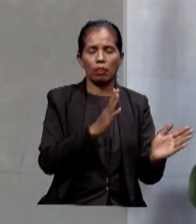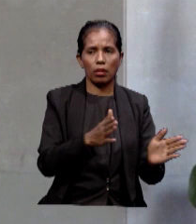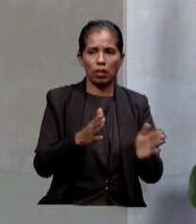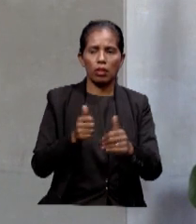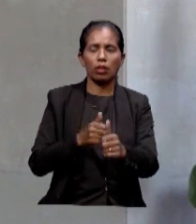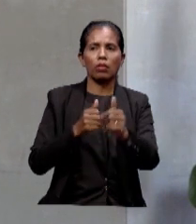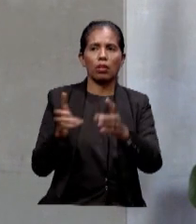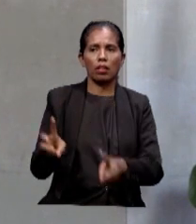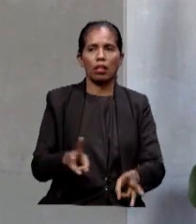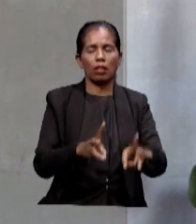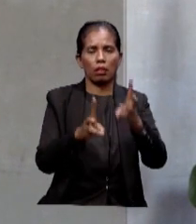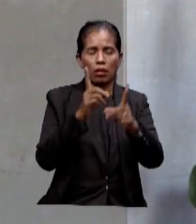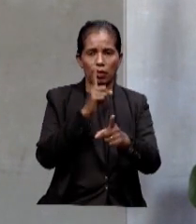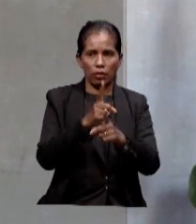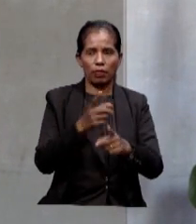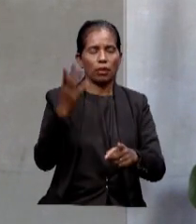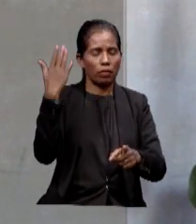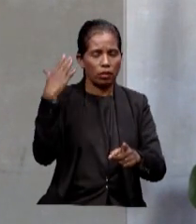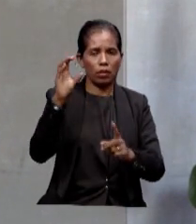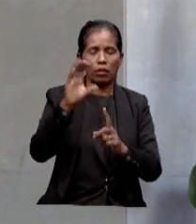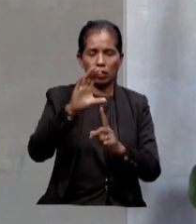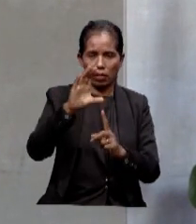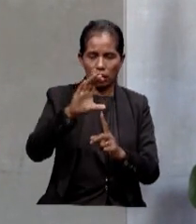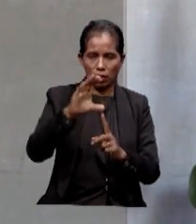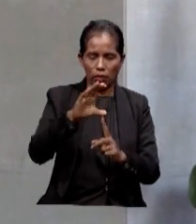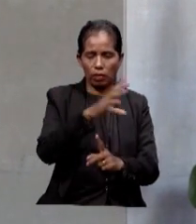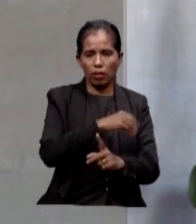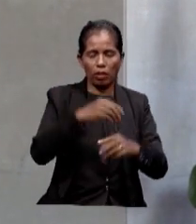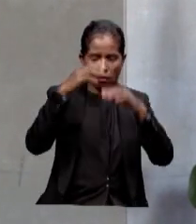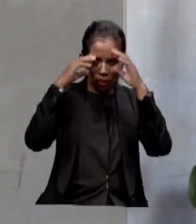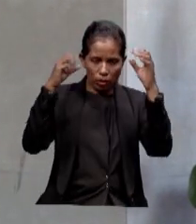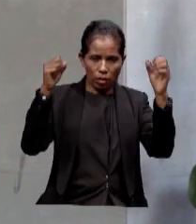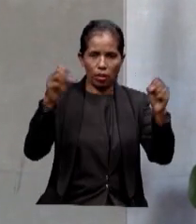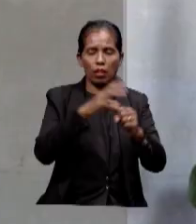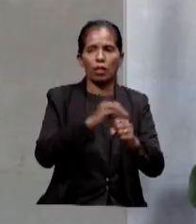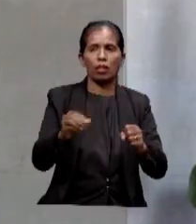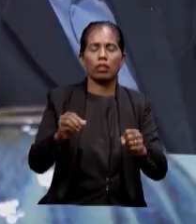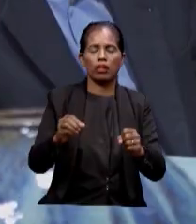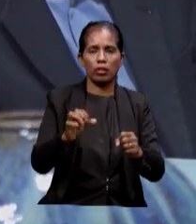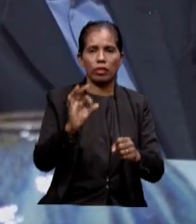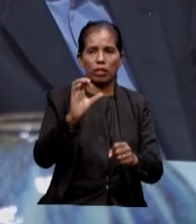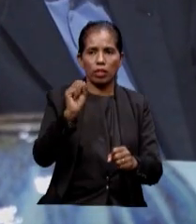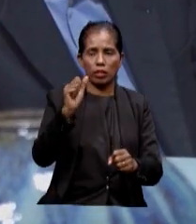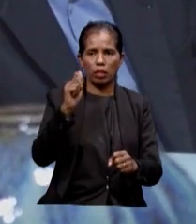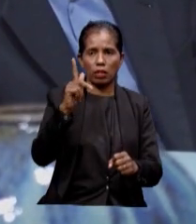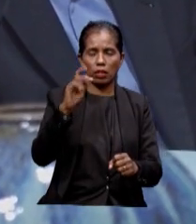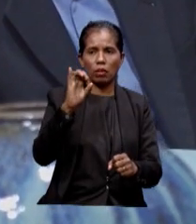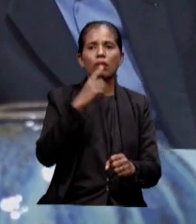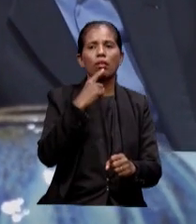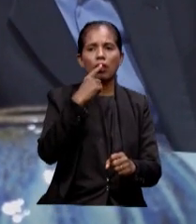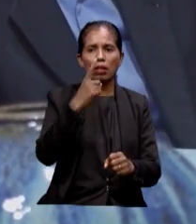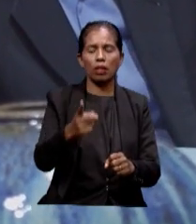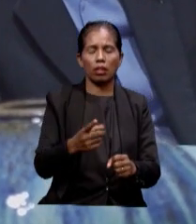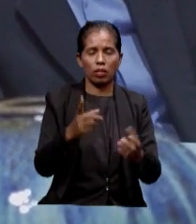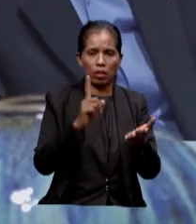tur dalan legal. Antes ne, chefe casa militar interino presidência república, Major Francisco da Silva Hateten,